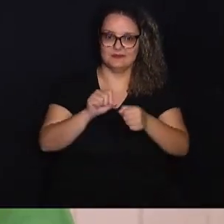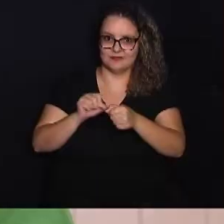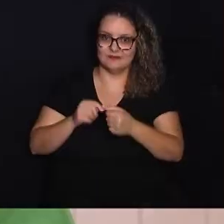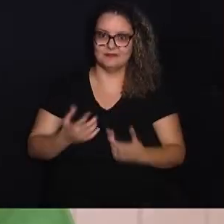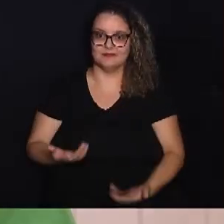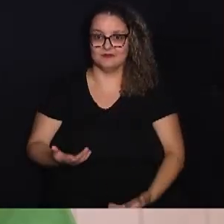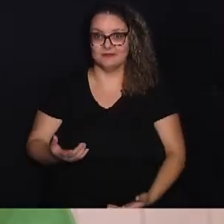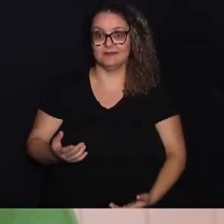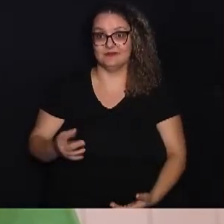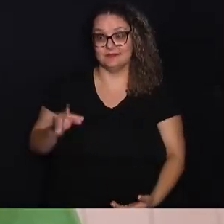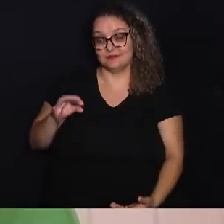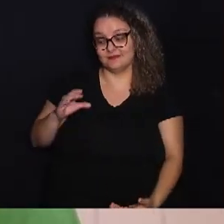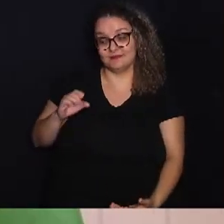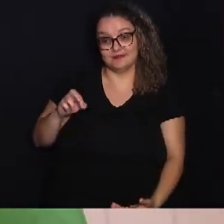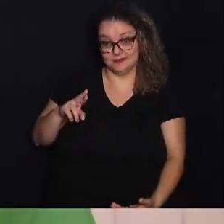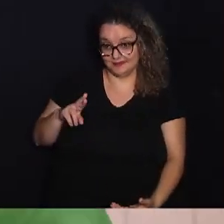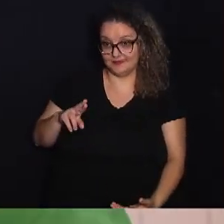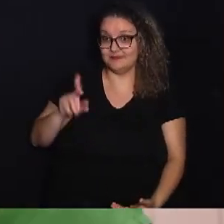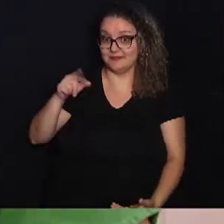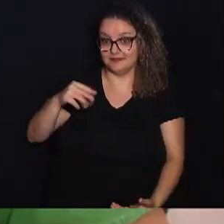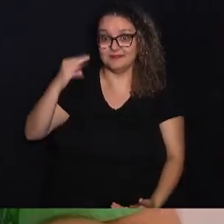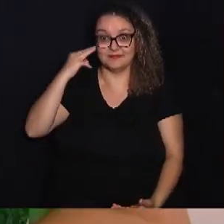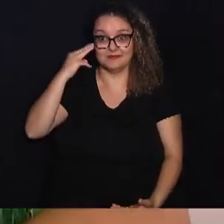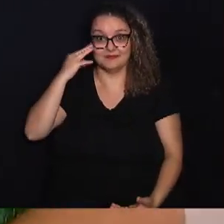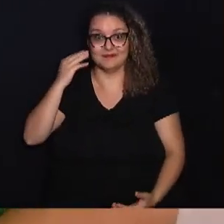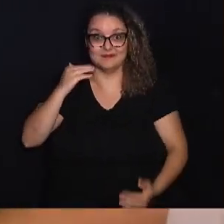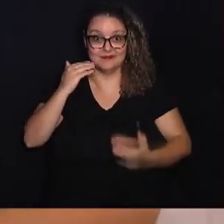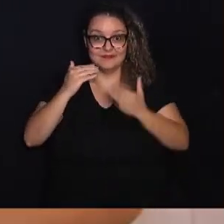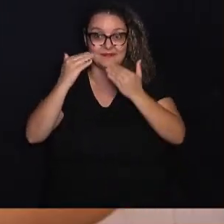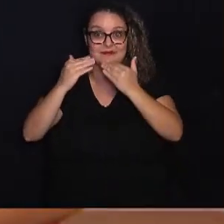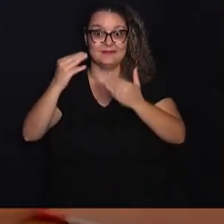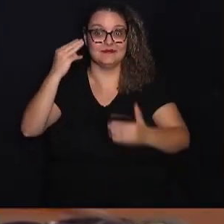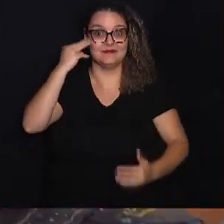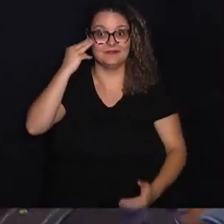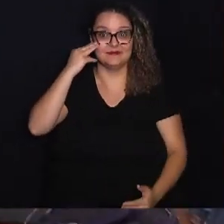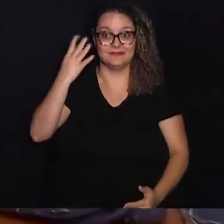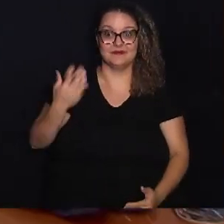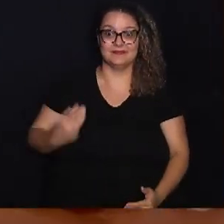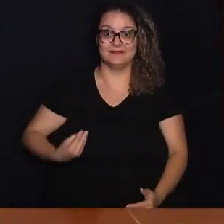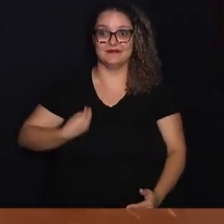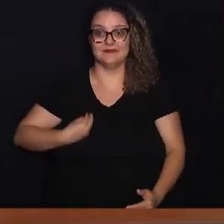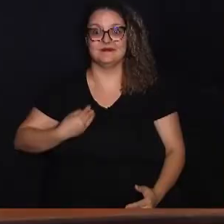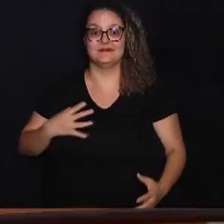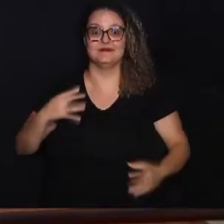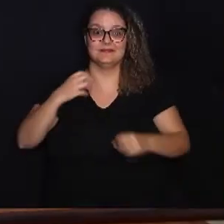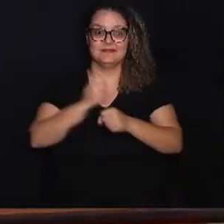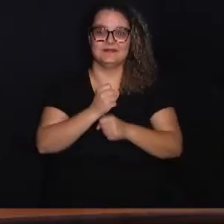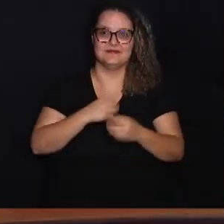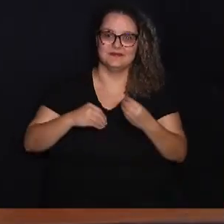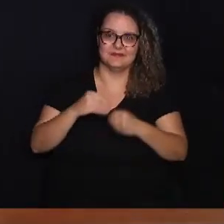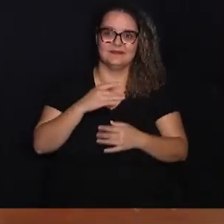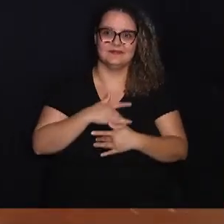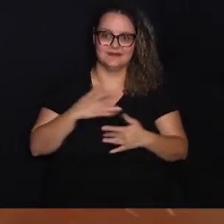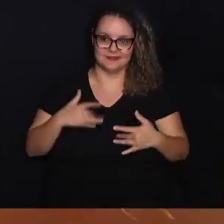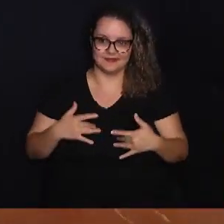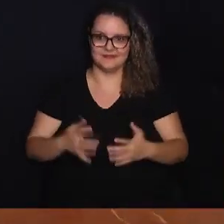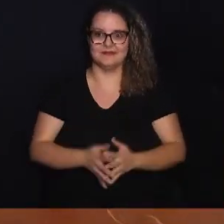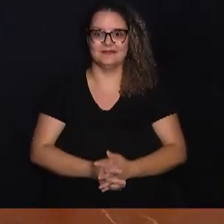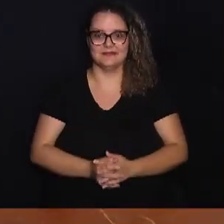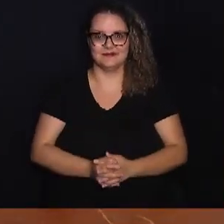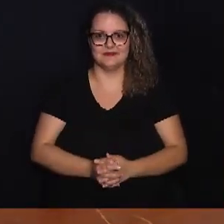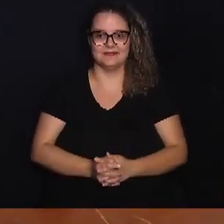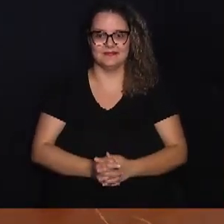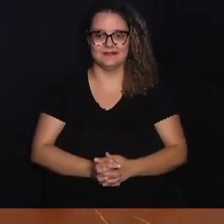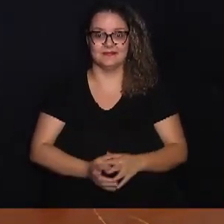é memória, né? Então estamos nutrindo nossa memória, nossa vida integral saudável, mais saudável. E